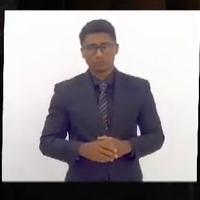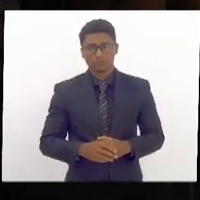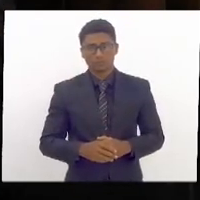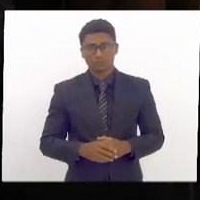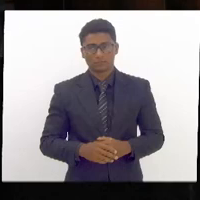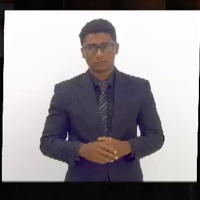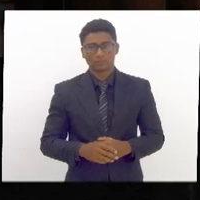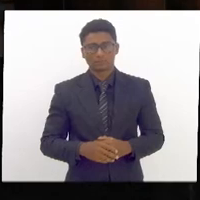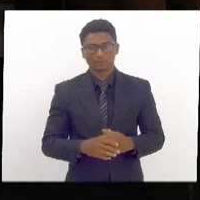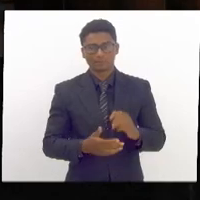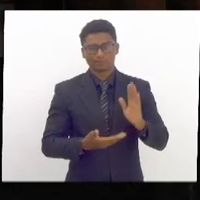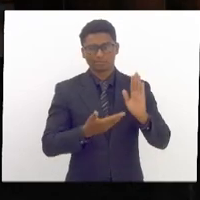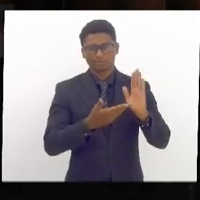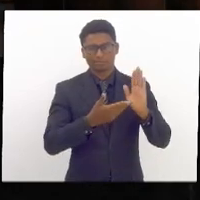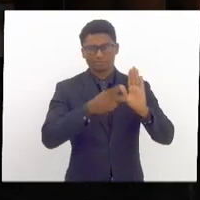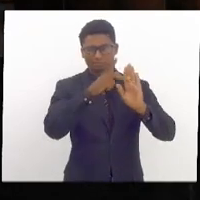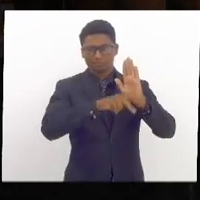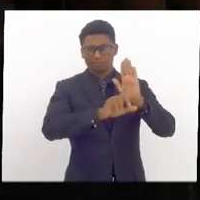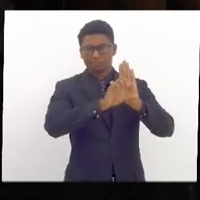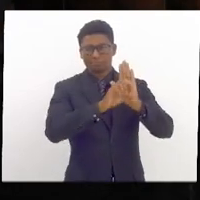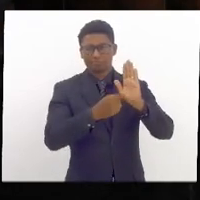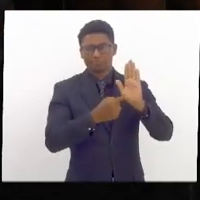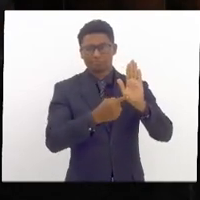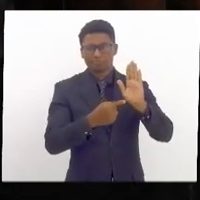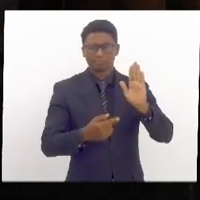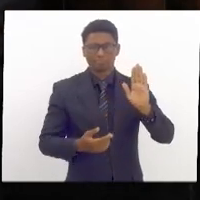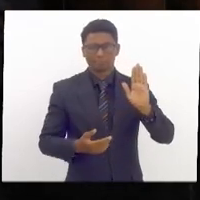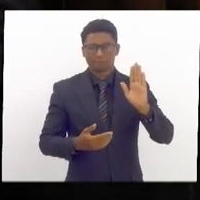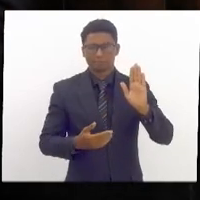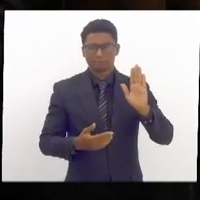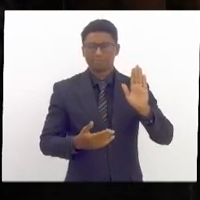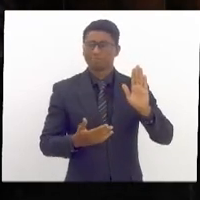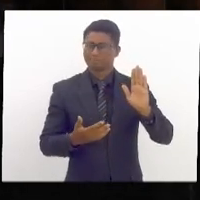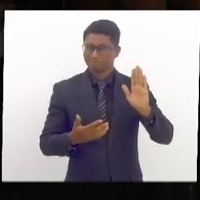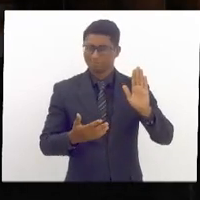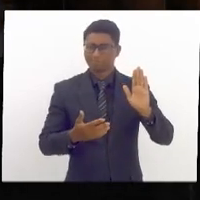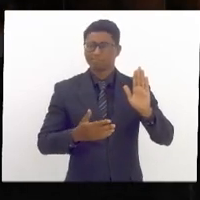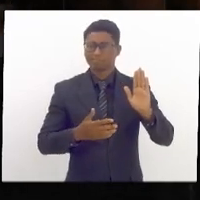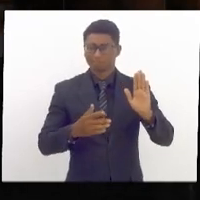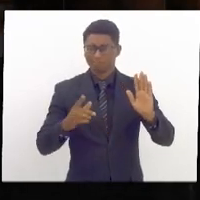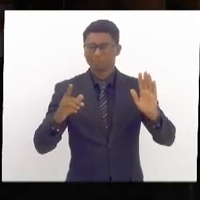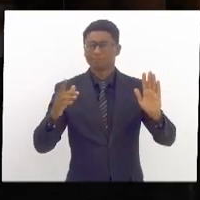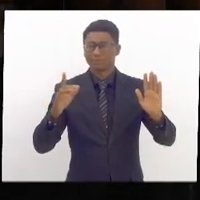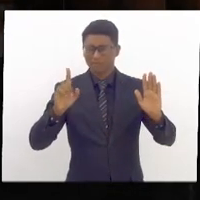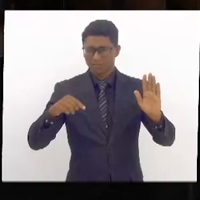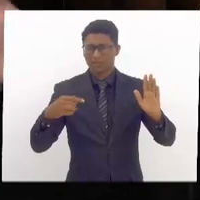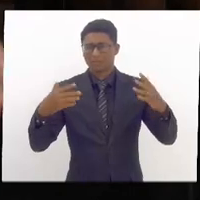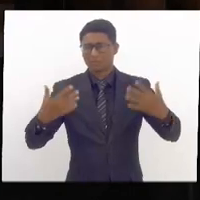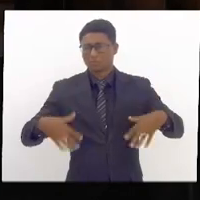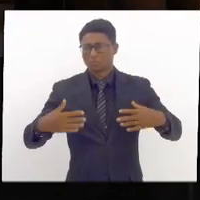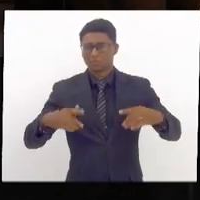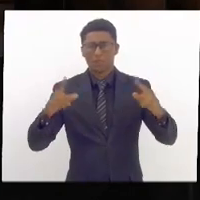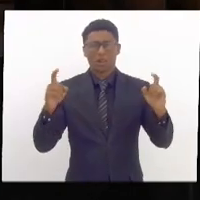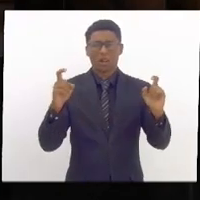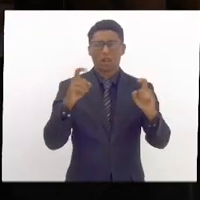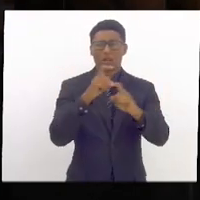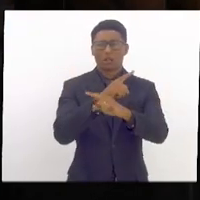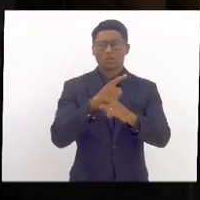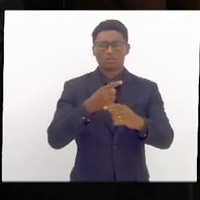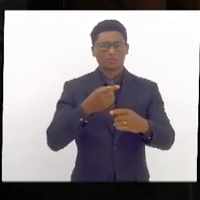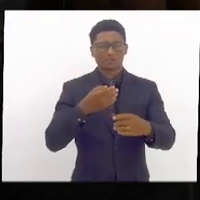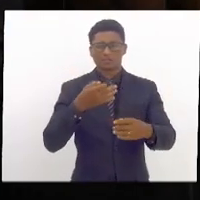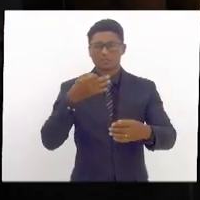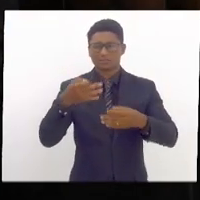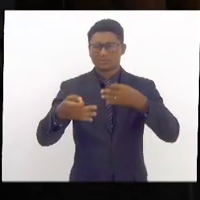matérias como esta, atravessadas por polêmicas, por visões díspares, divergentes,